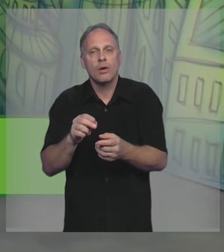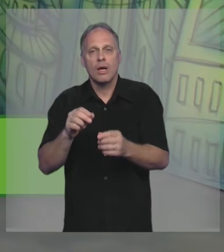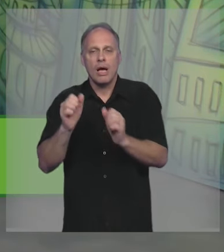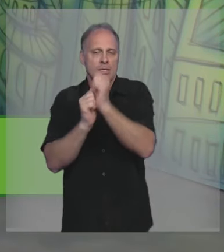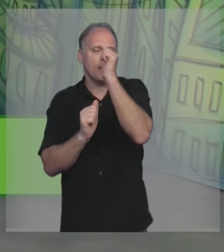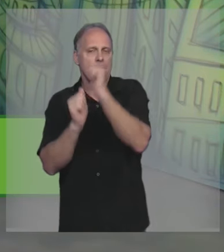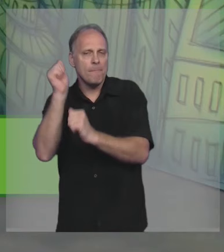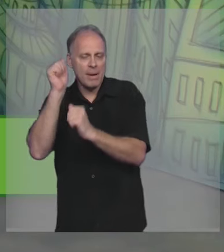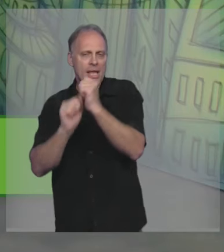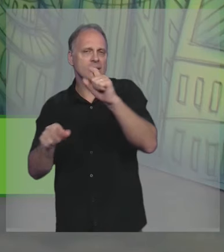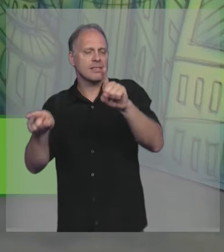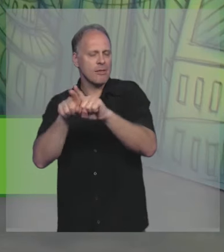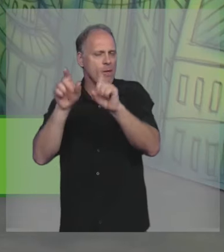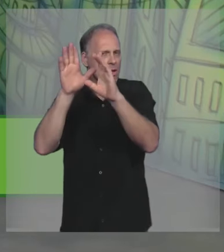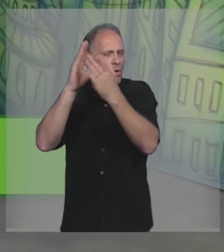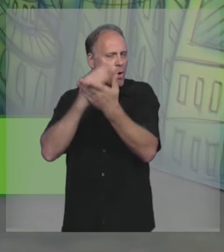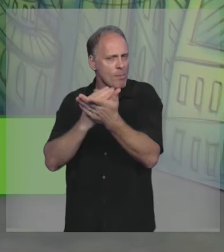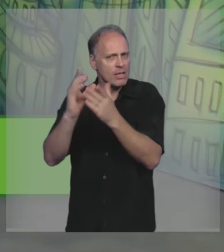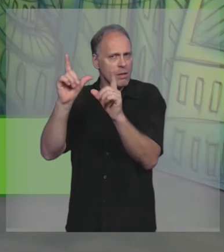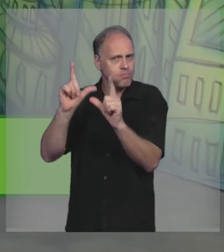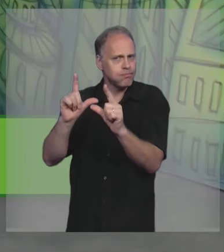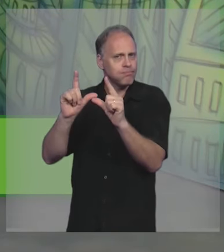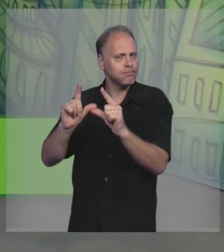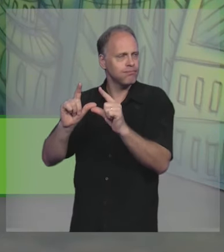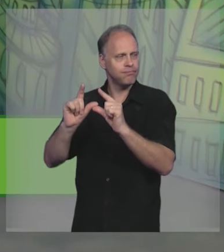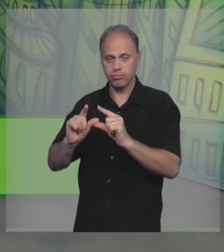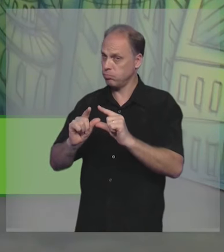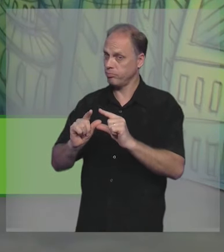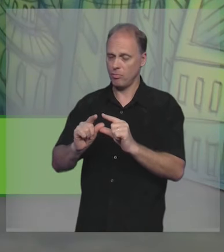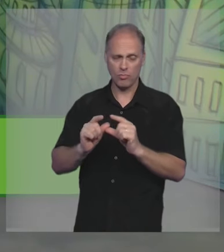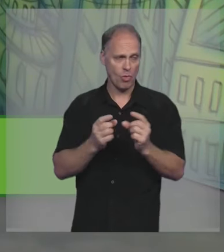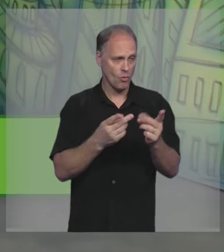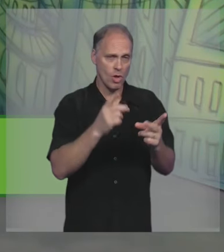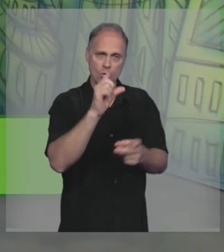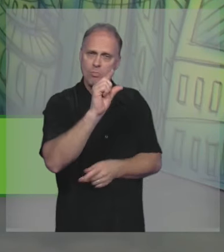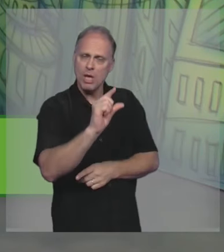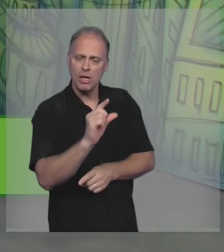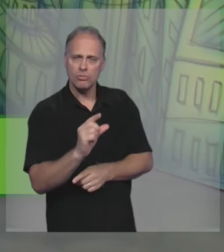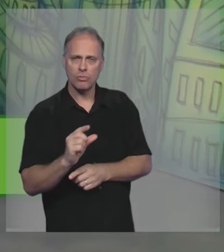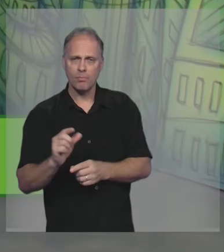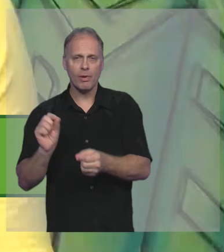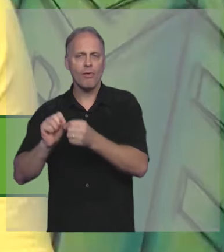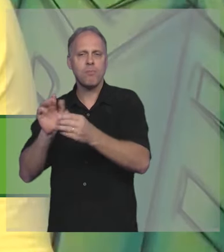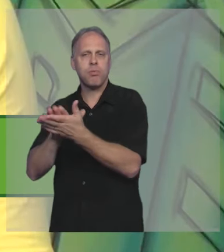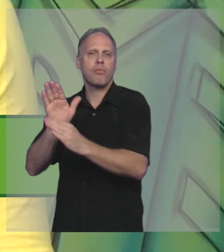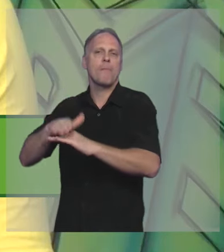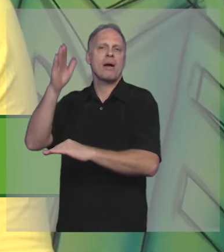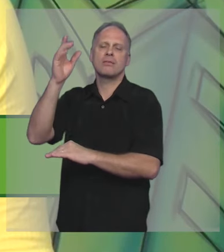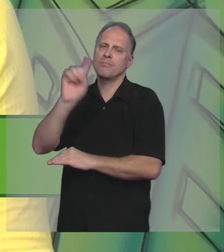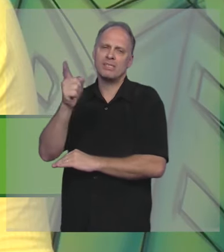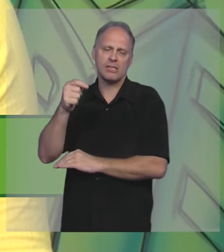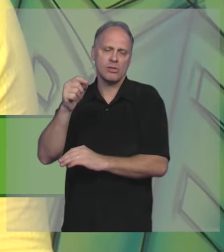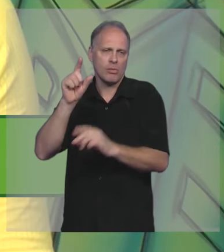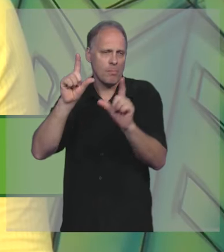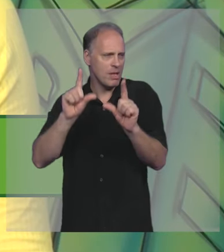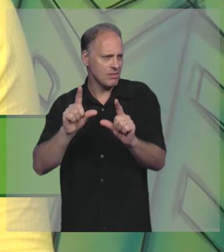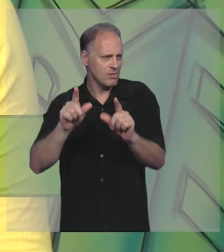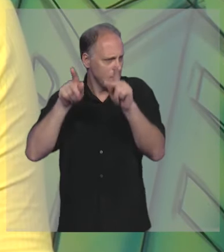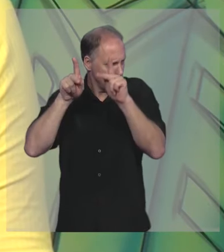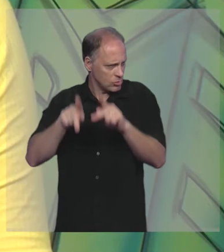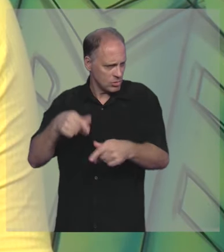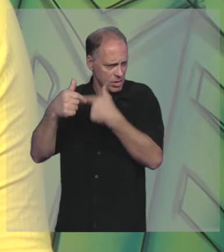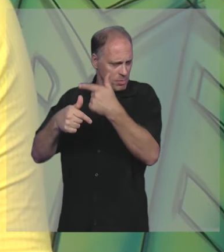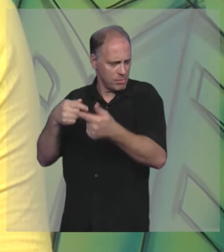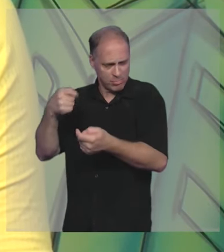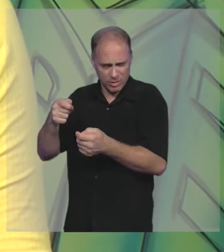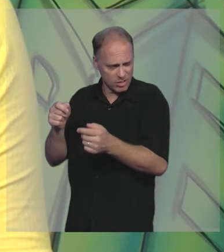mercado em si, começa também a diminuir a produção, tá? Se eu estou diminuindo uma produção, obviamente eu não preciso tantas pessoas assim